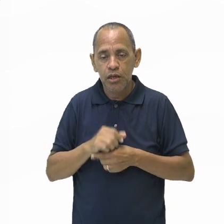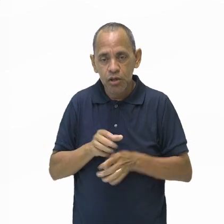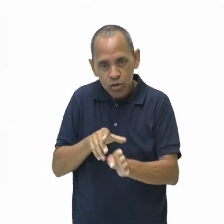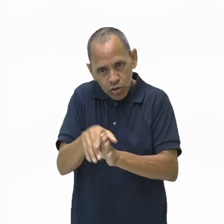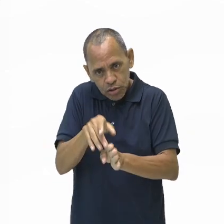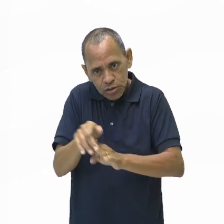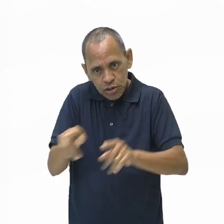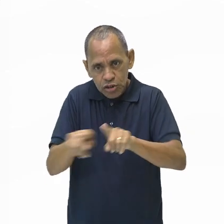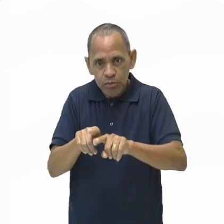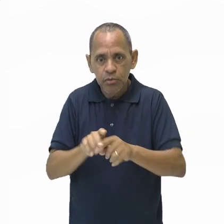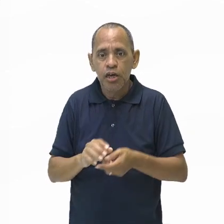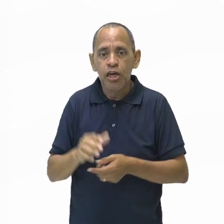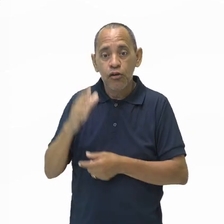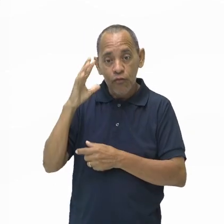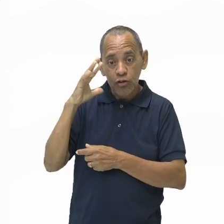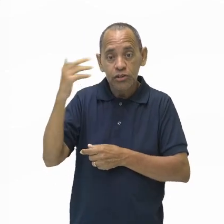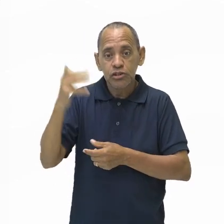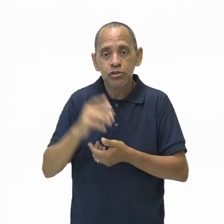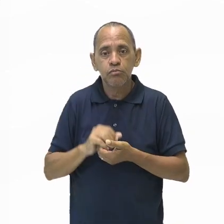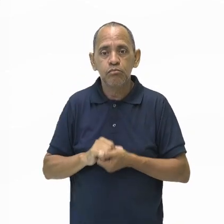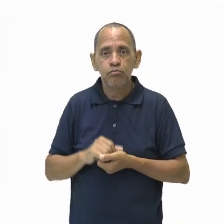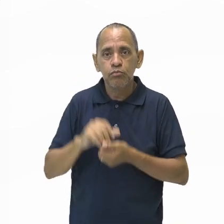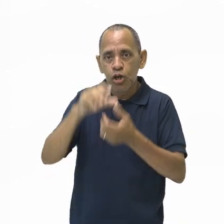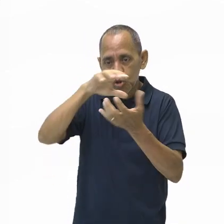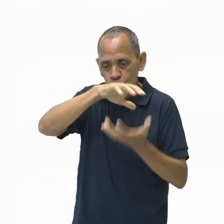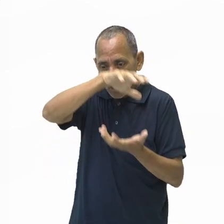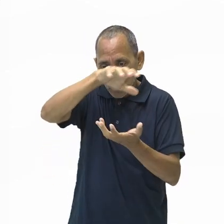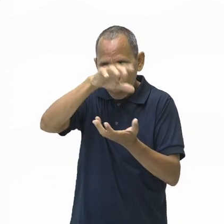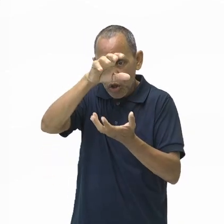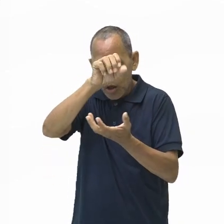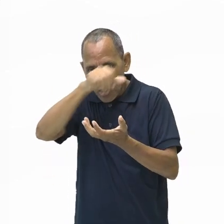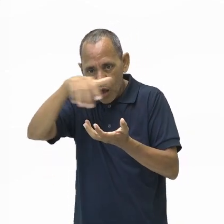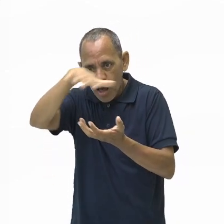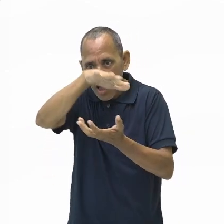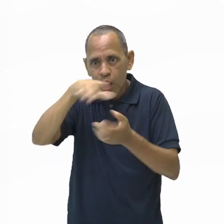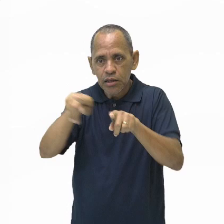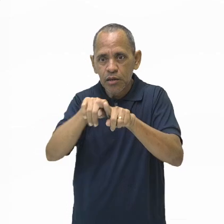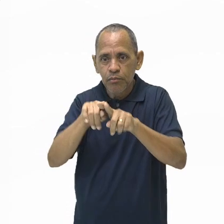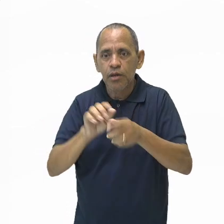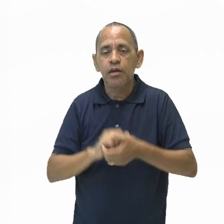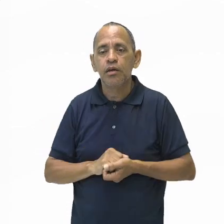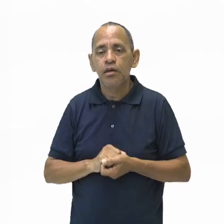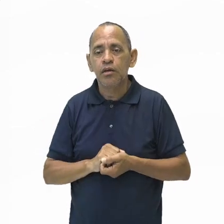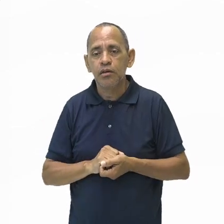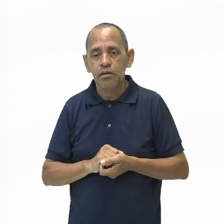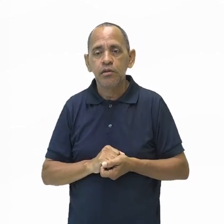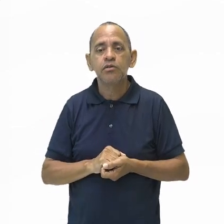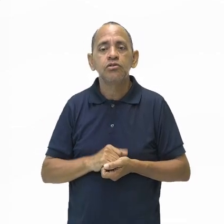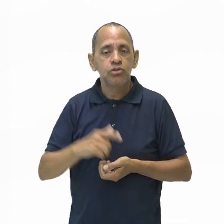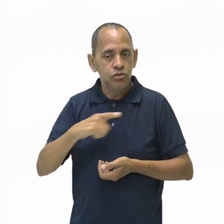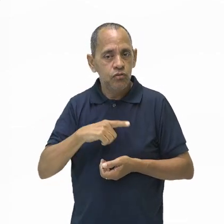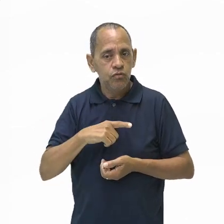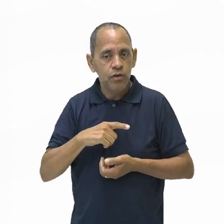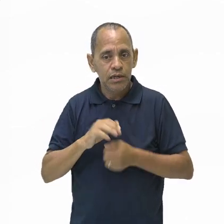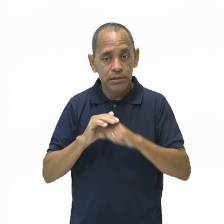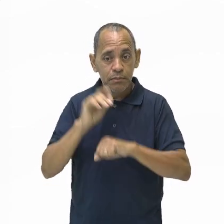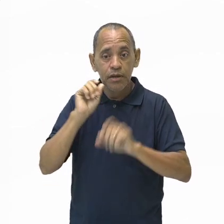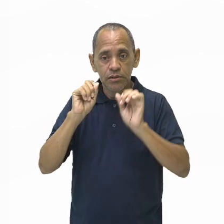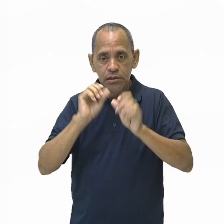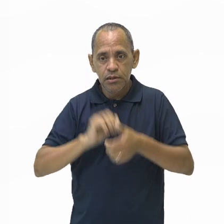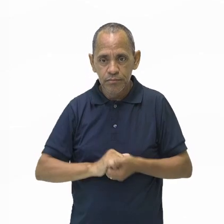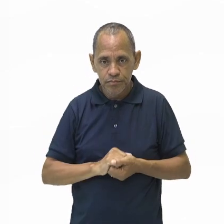fenômenos cósmicos, fazendo com que as representações dos ambientes extraterrestres se tornassem ainda mais fiéis